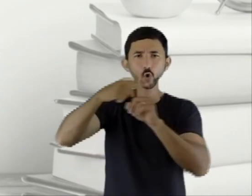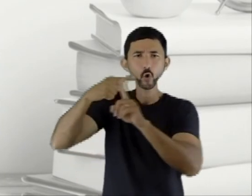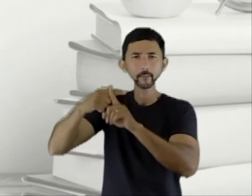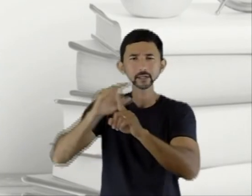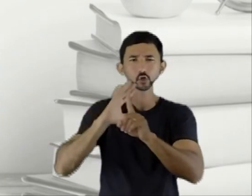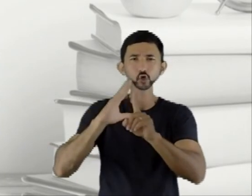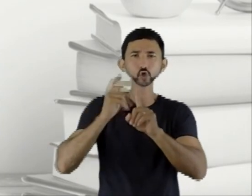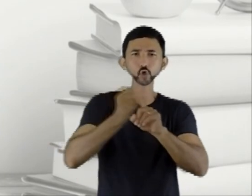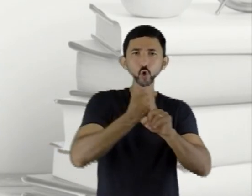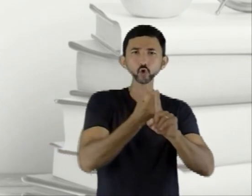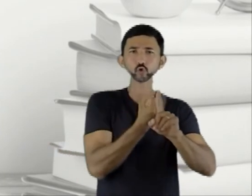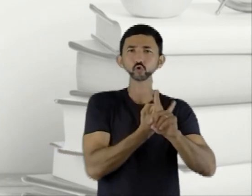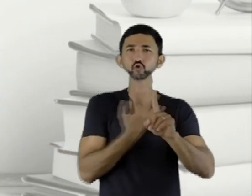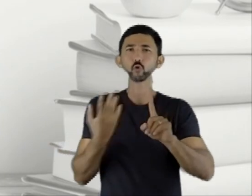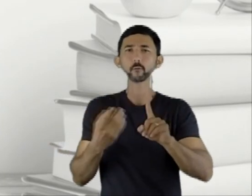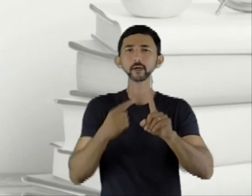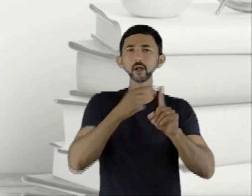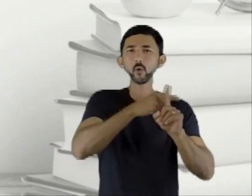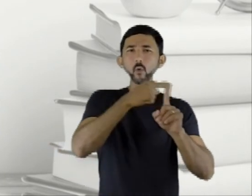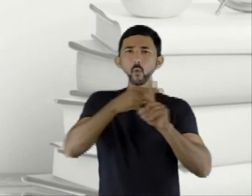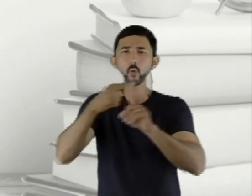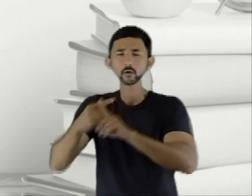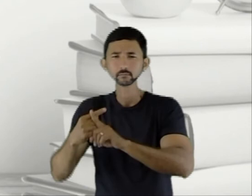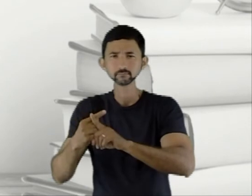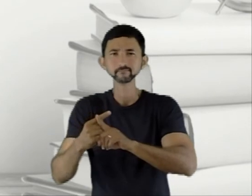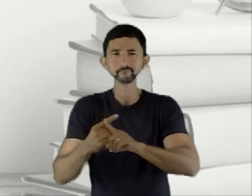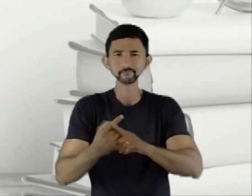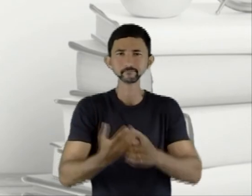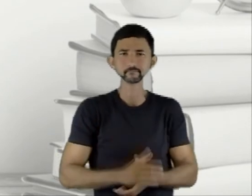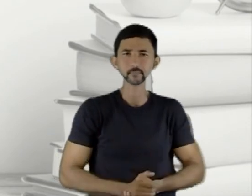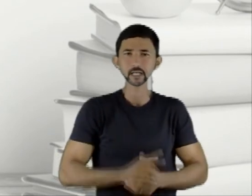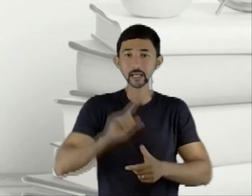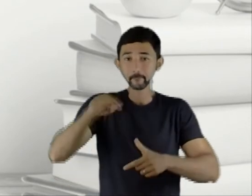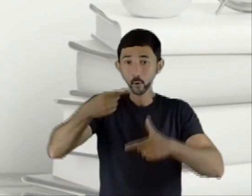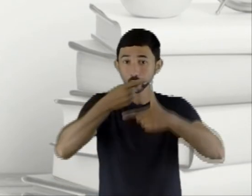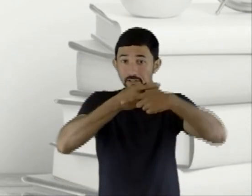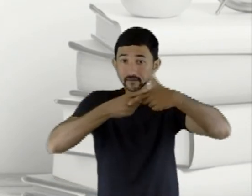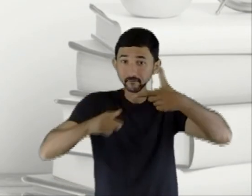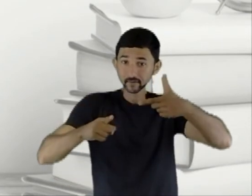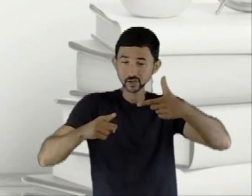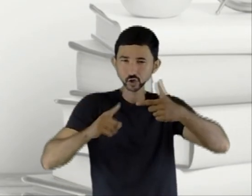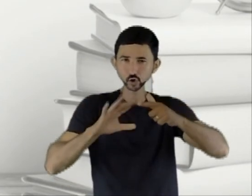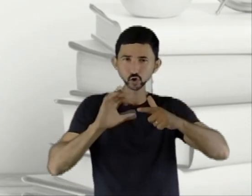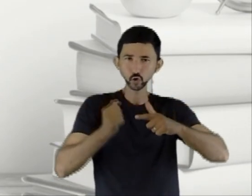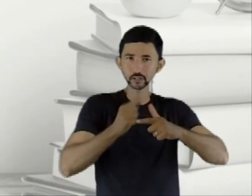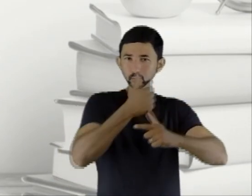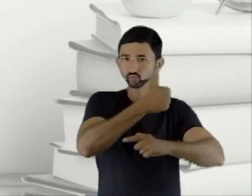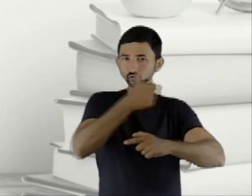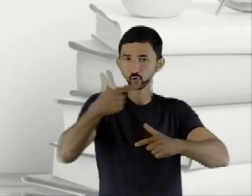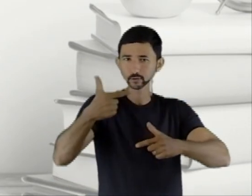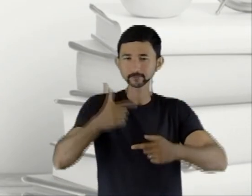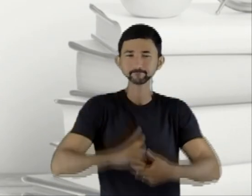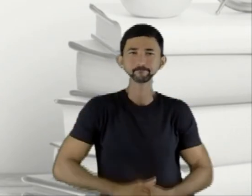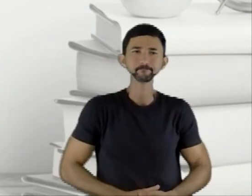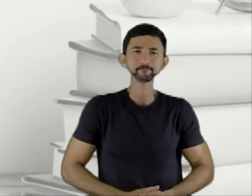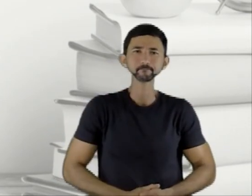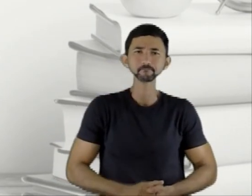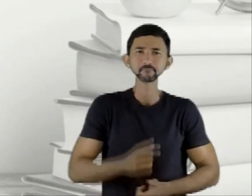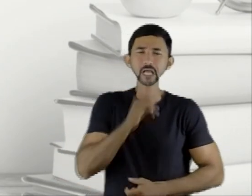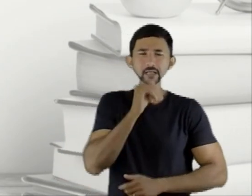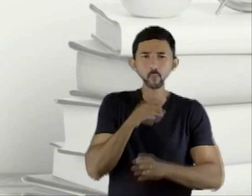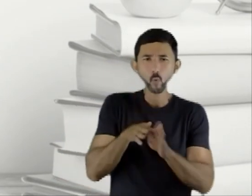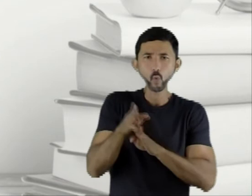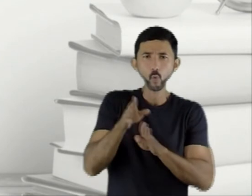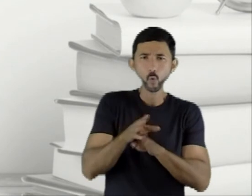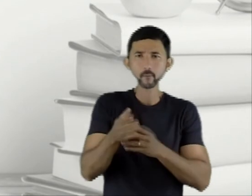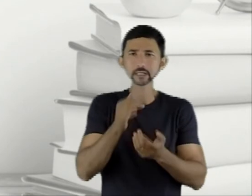os valores divididos pelo total de elementos, ou seja, são 12 elementos. E aí eu recomendo,